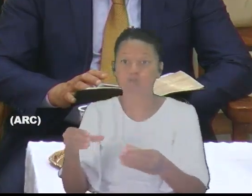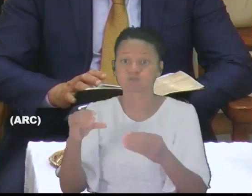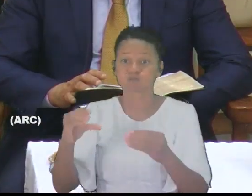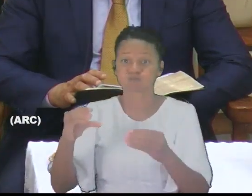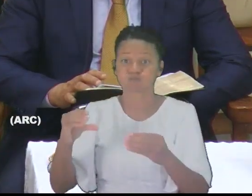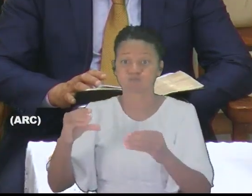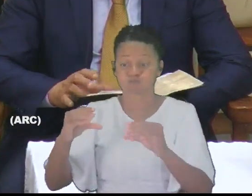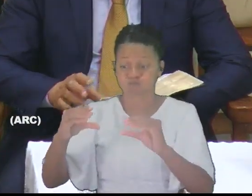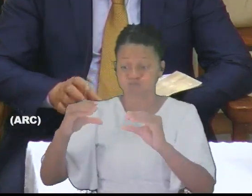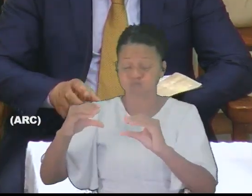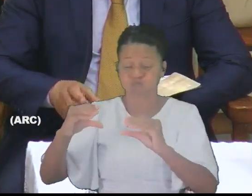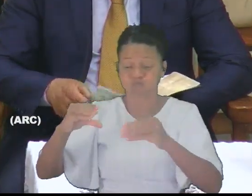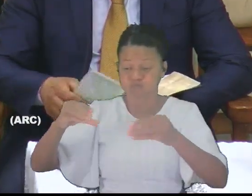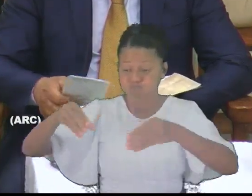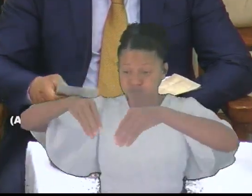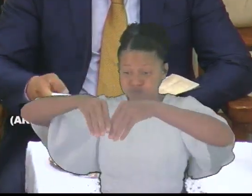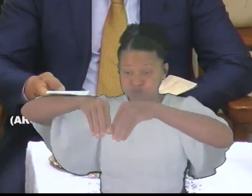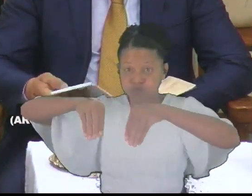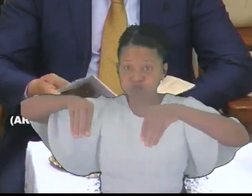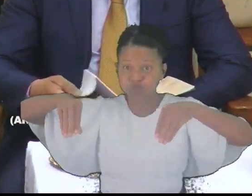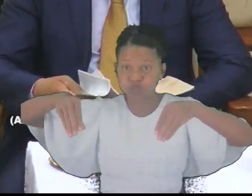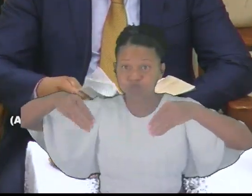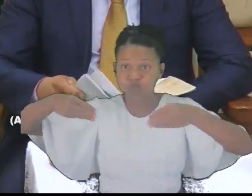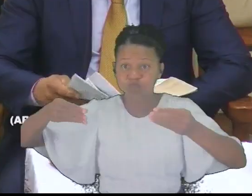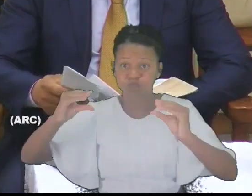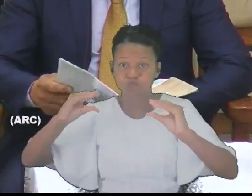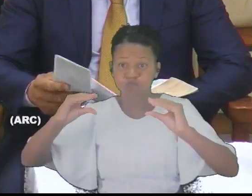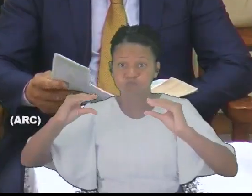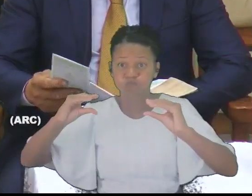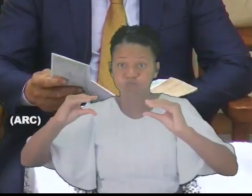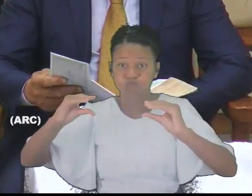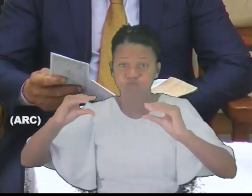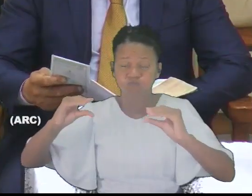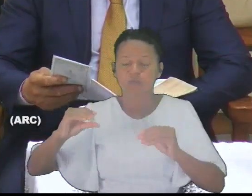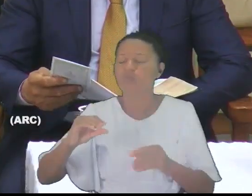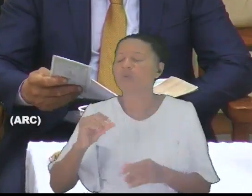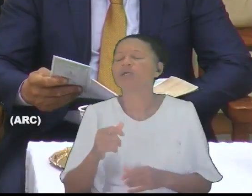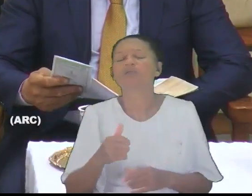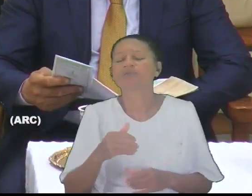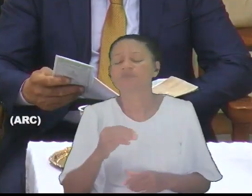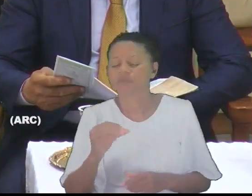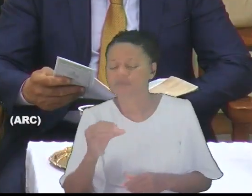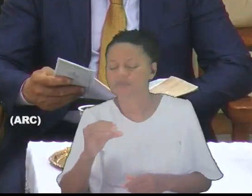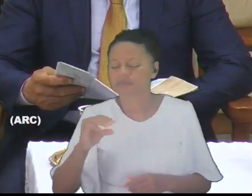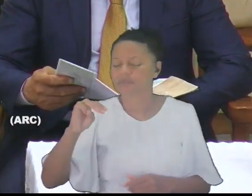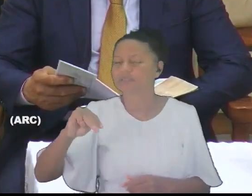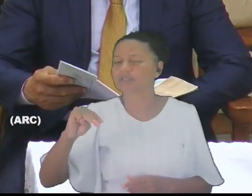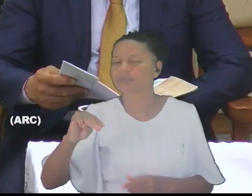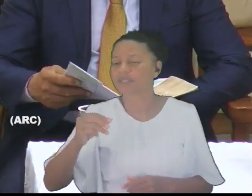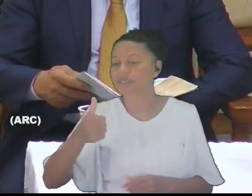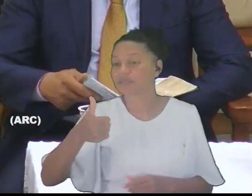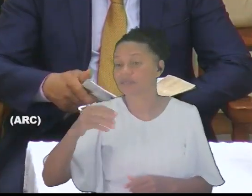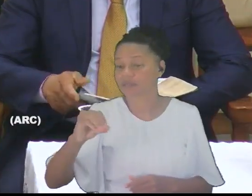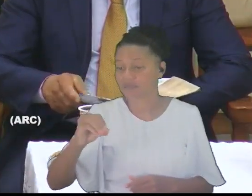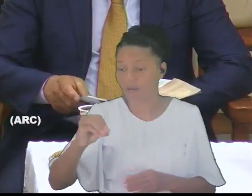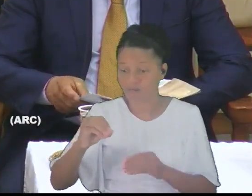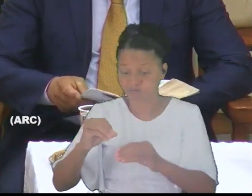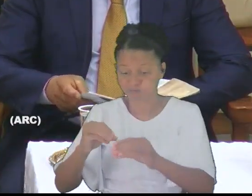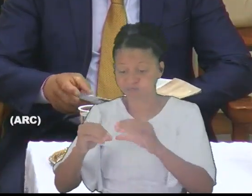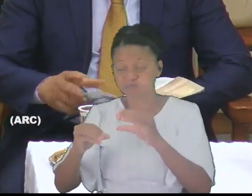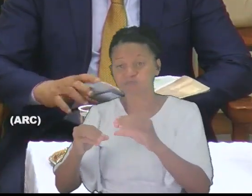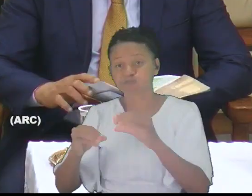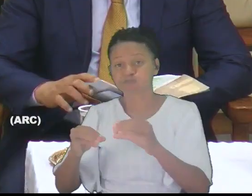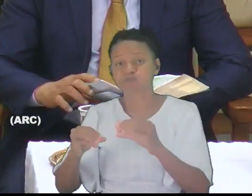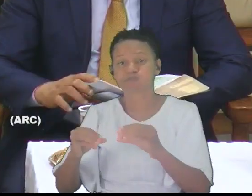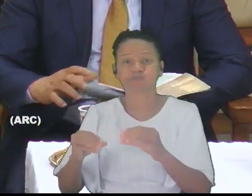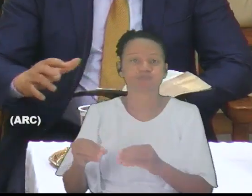um tecido grosso. Quem está lembrado quantos centímetros? 10 centímetros de espessura.